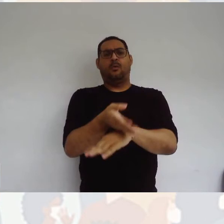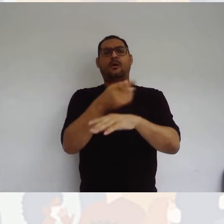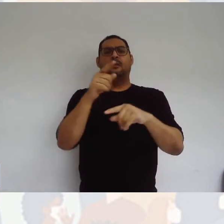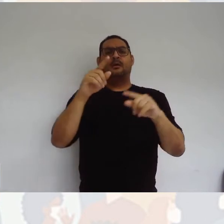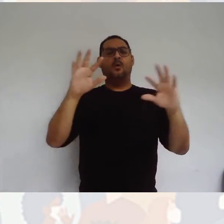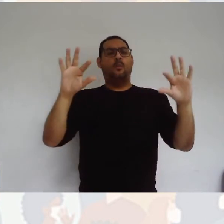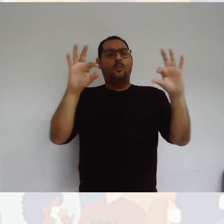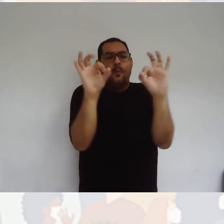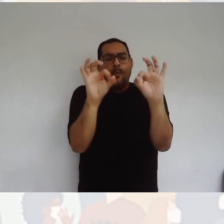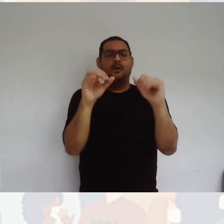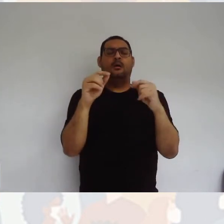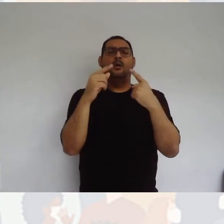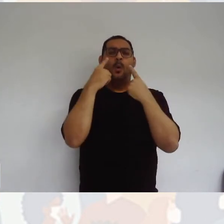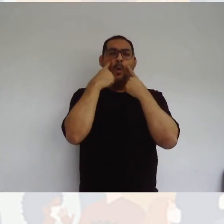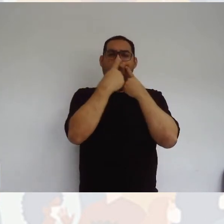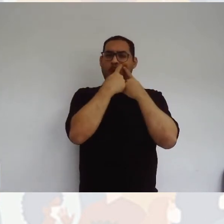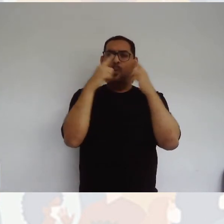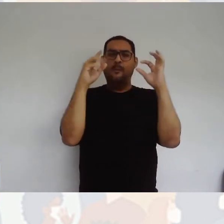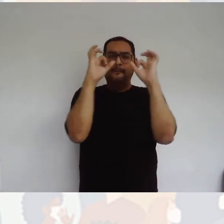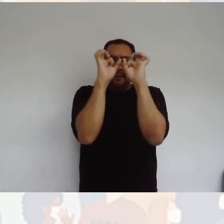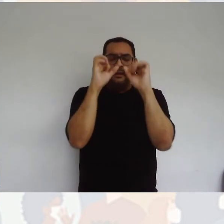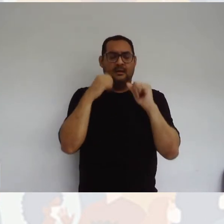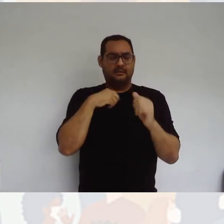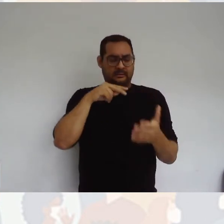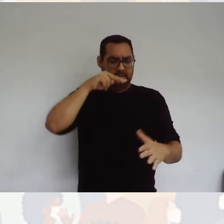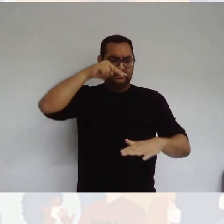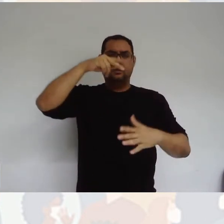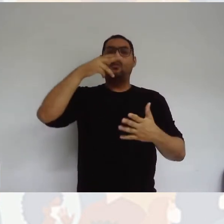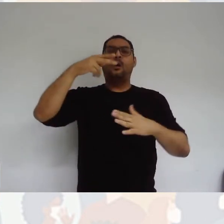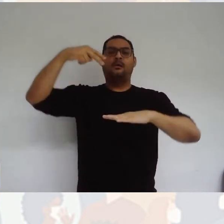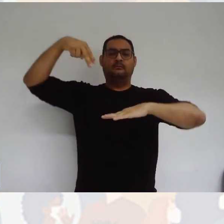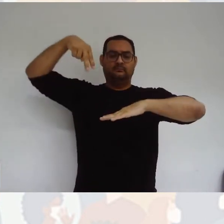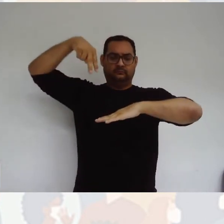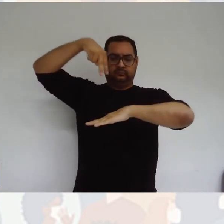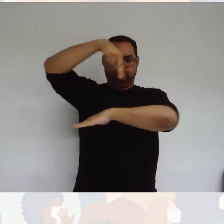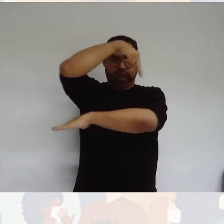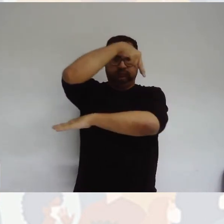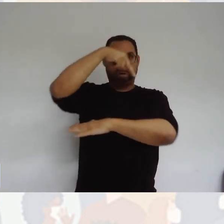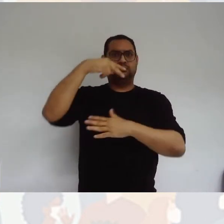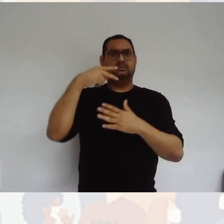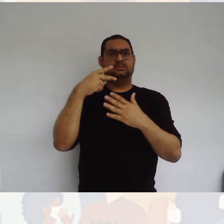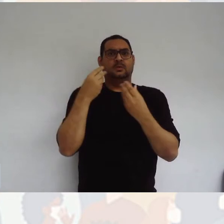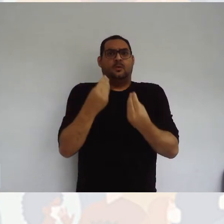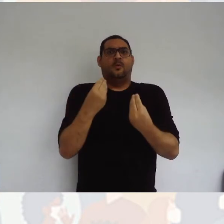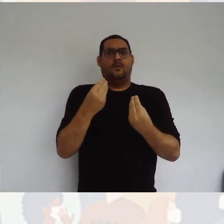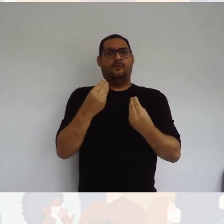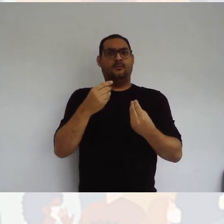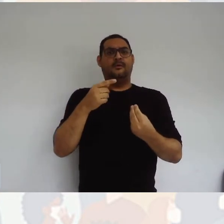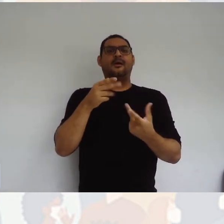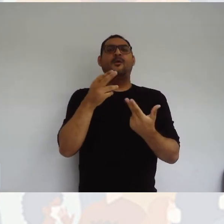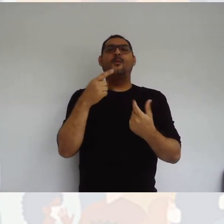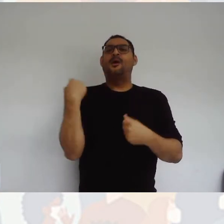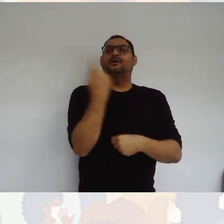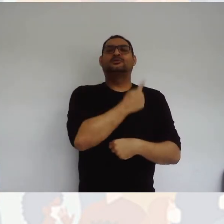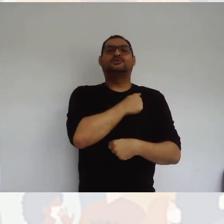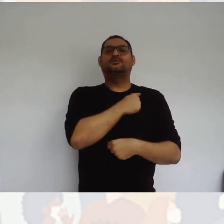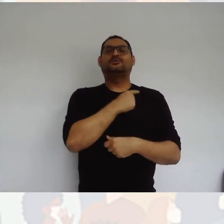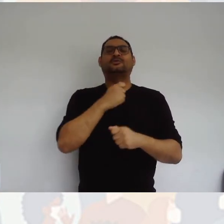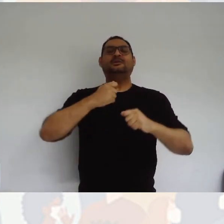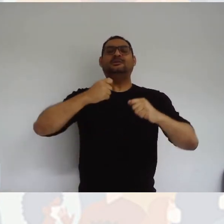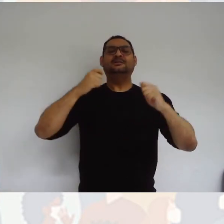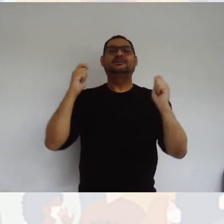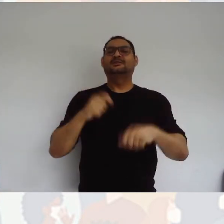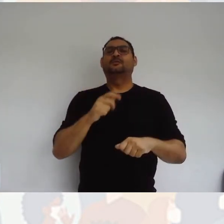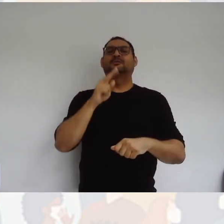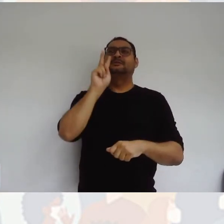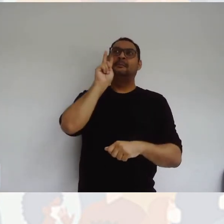Então, é quase que dá conta de como a gente está vendo o mundo e como